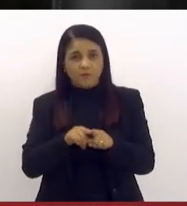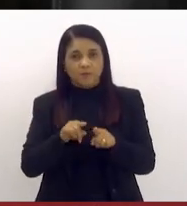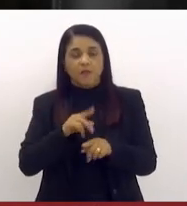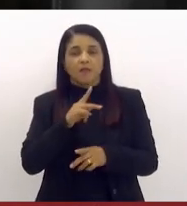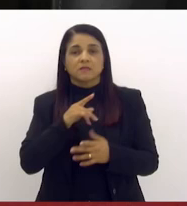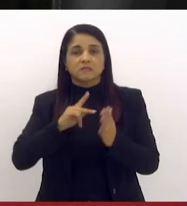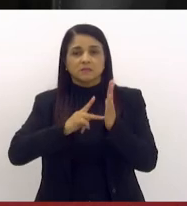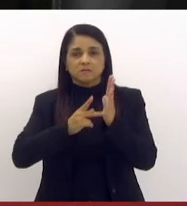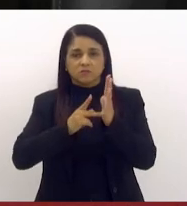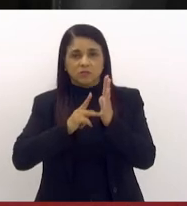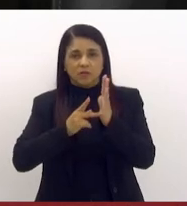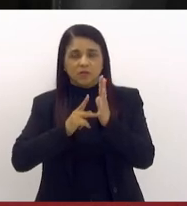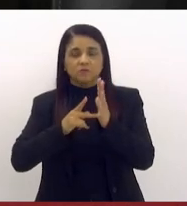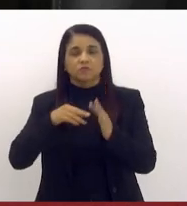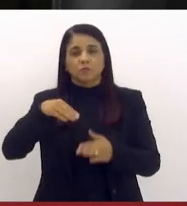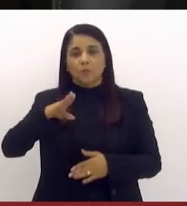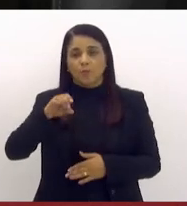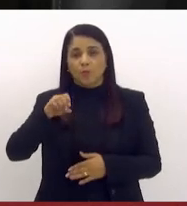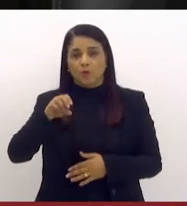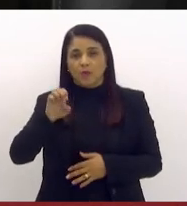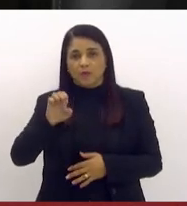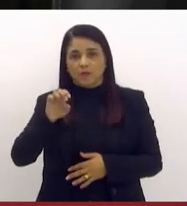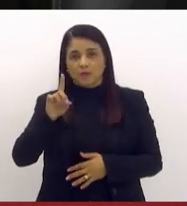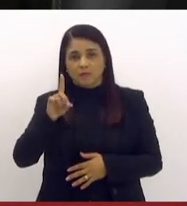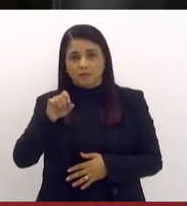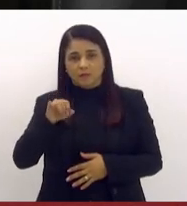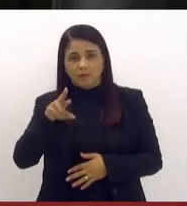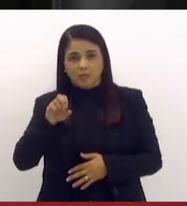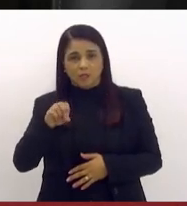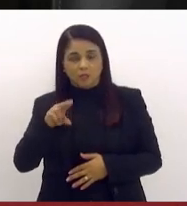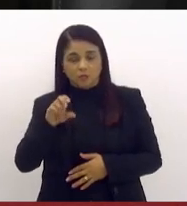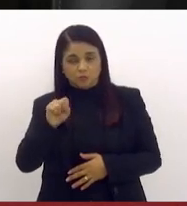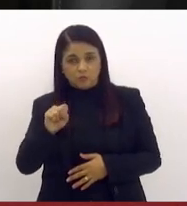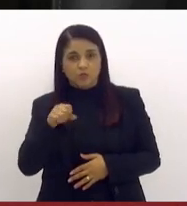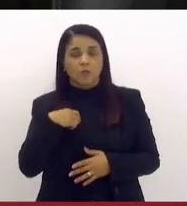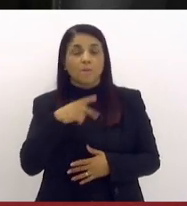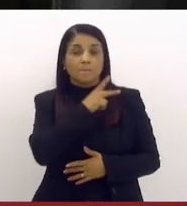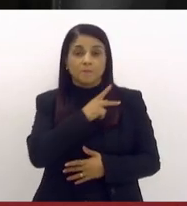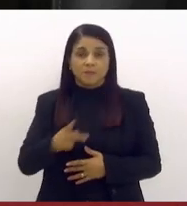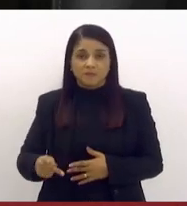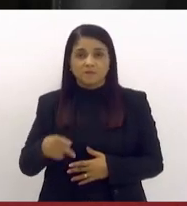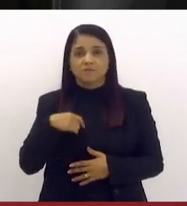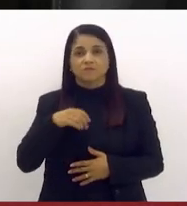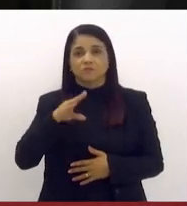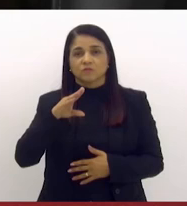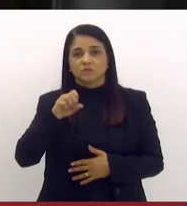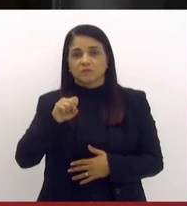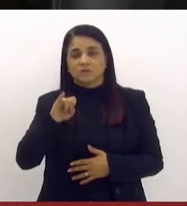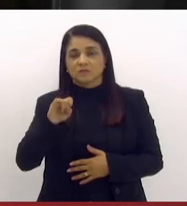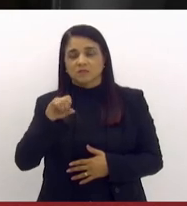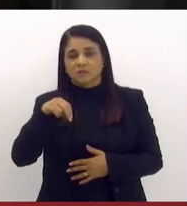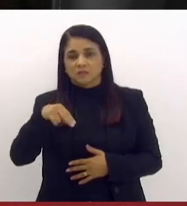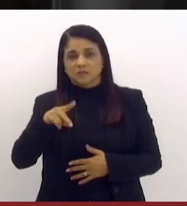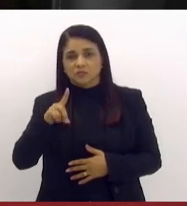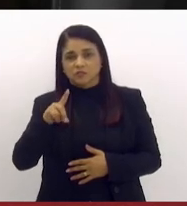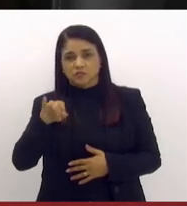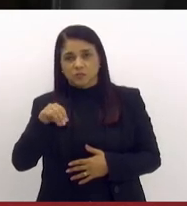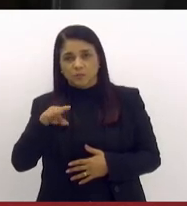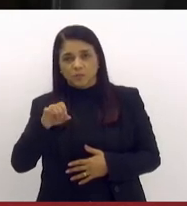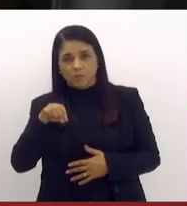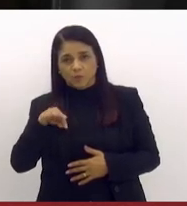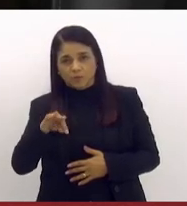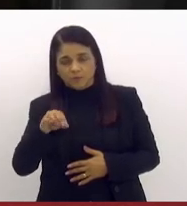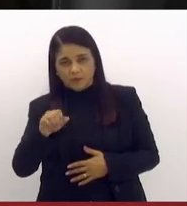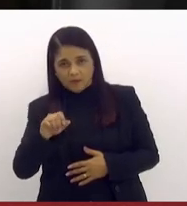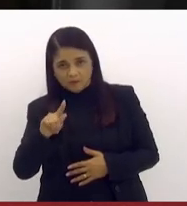do Sindicato dos moedeiros o Senor Valmir Nogueira presidente do cim de montagem